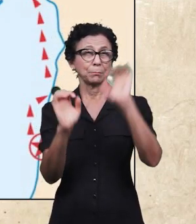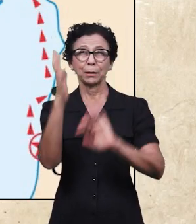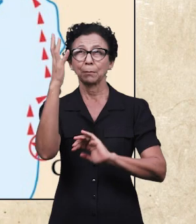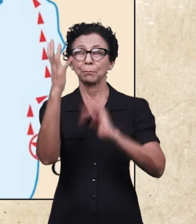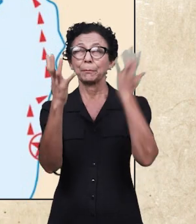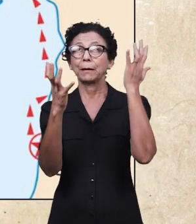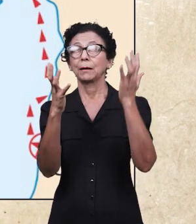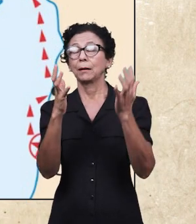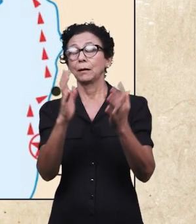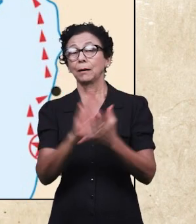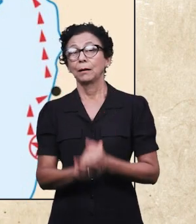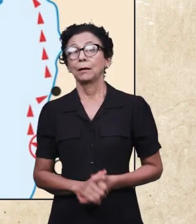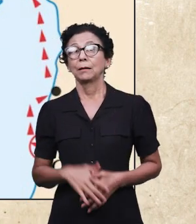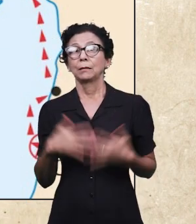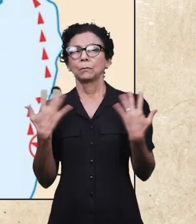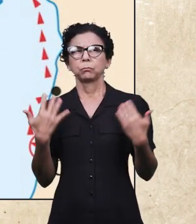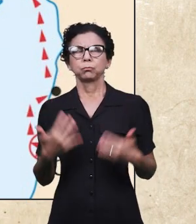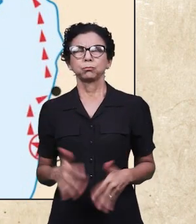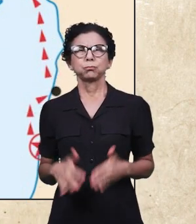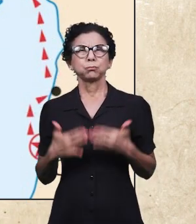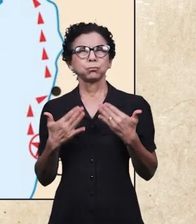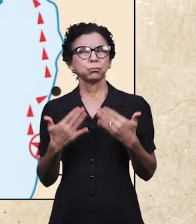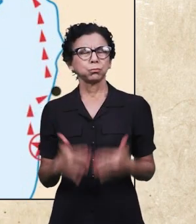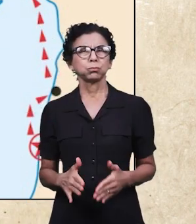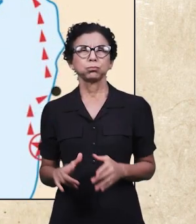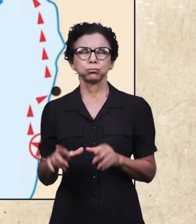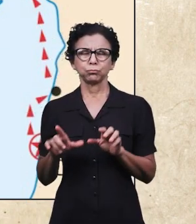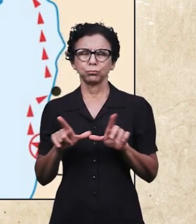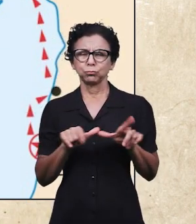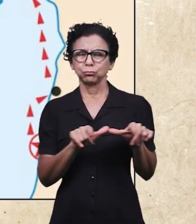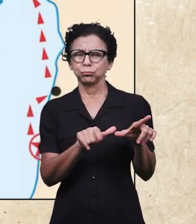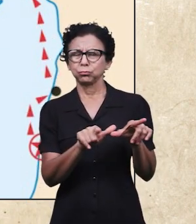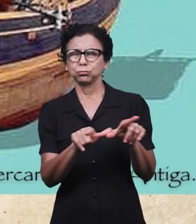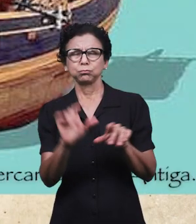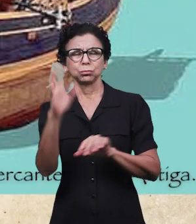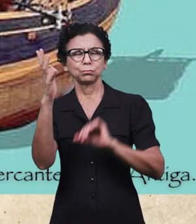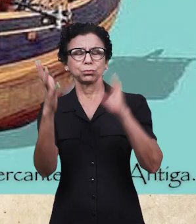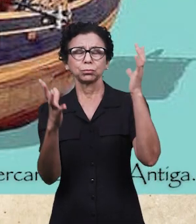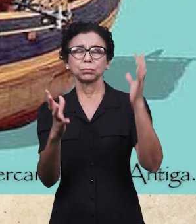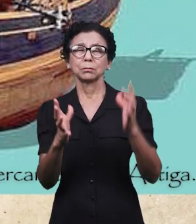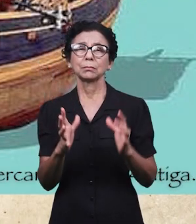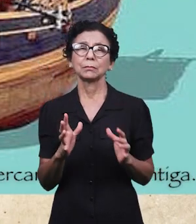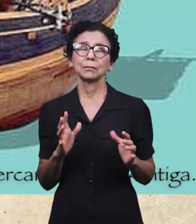em lidar com ele. Eram velas enormes, não é? E tinha